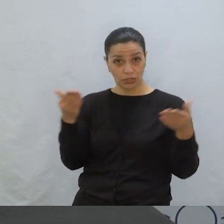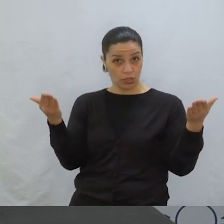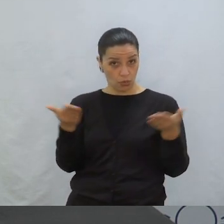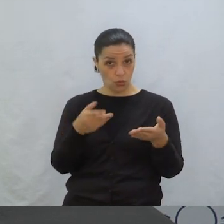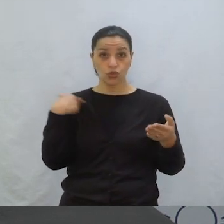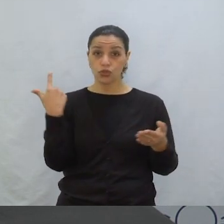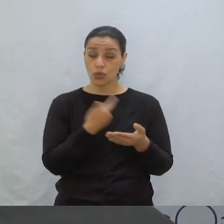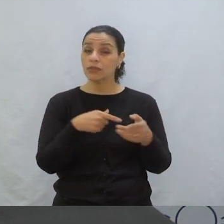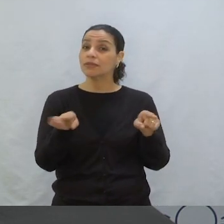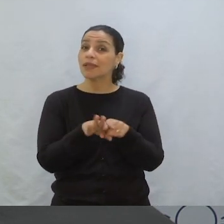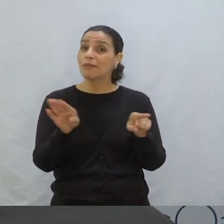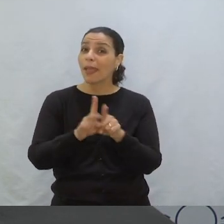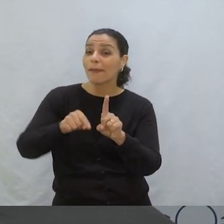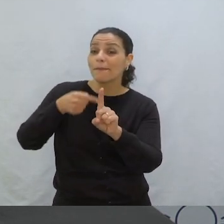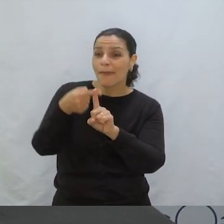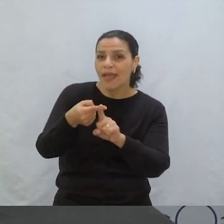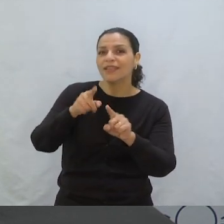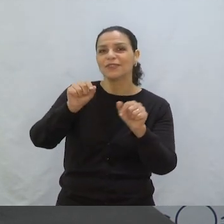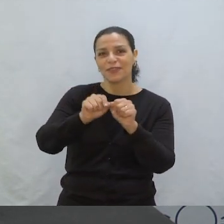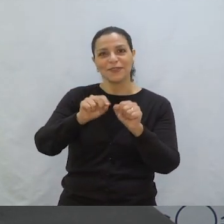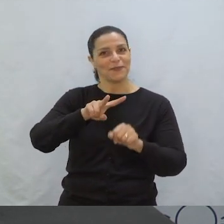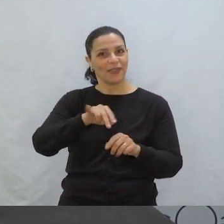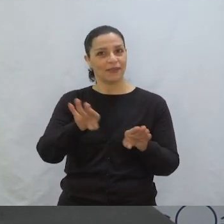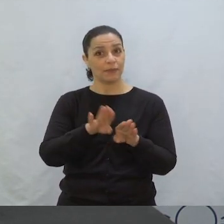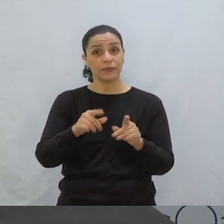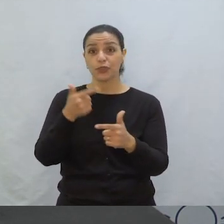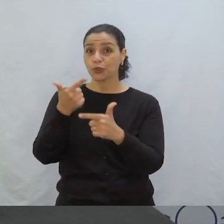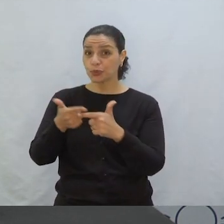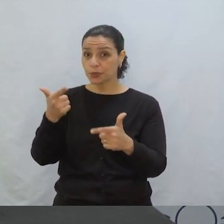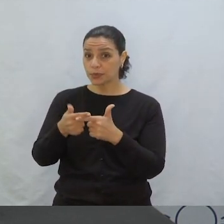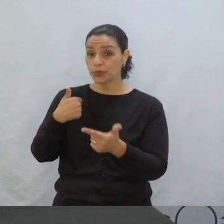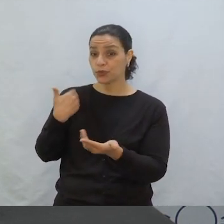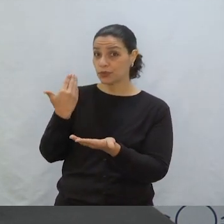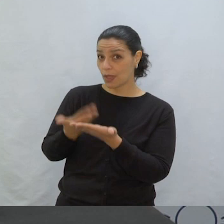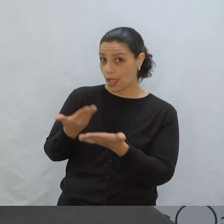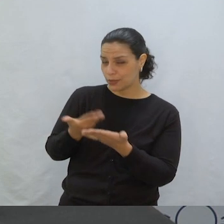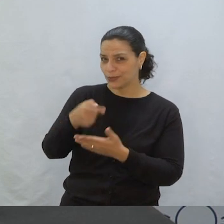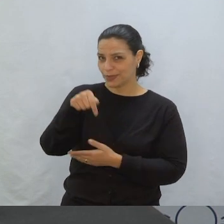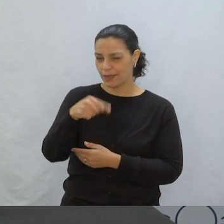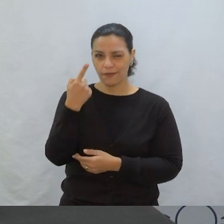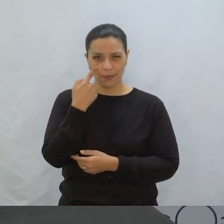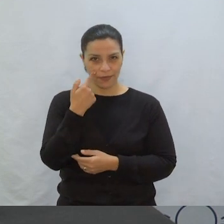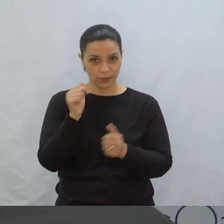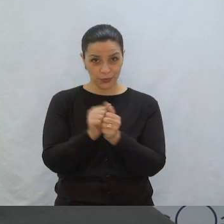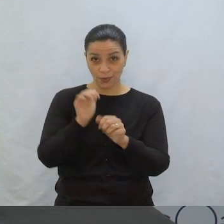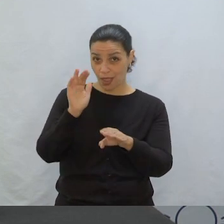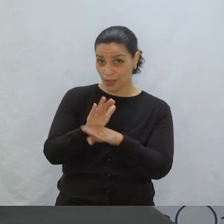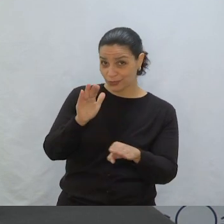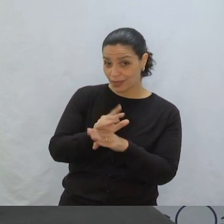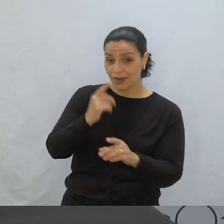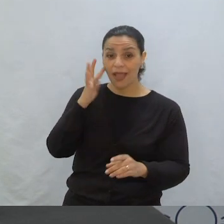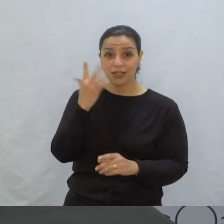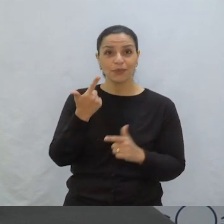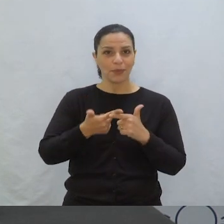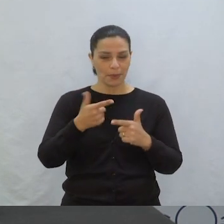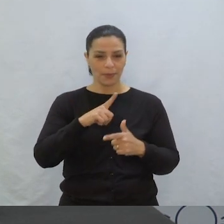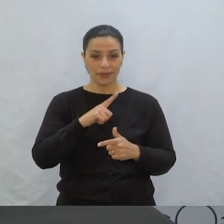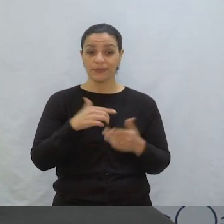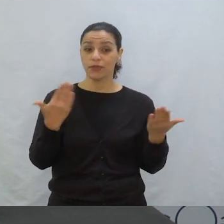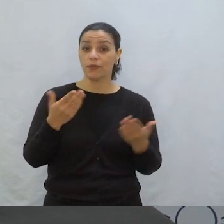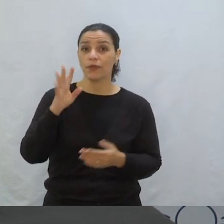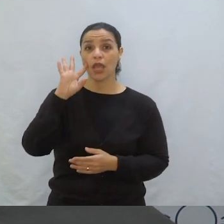hoje a gente também vai resolver alguns problemas de adição. Os problemas dos nossos estudantes. Então vamos lá ajudá-los a resolver esses